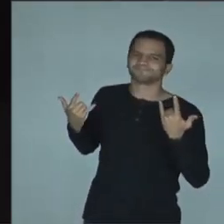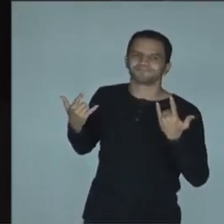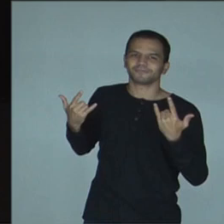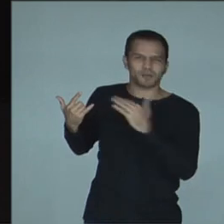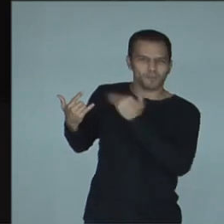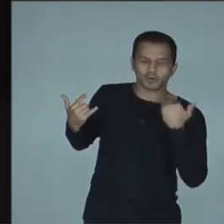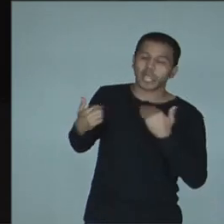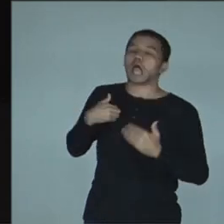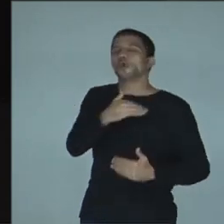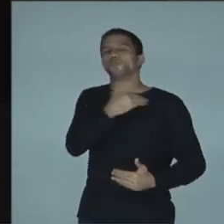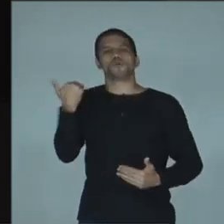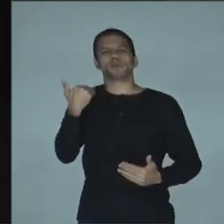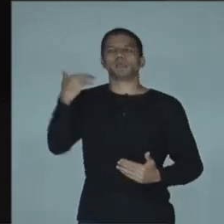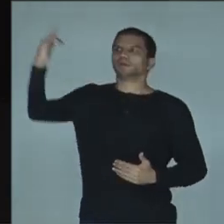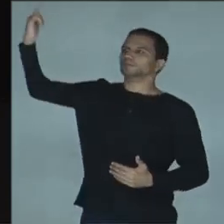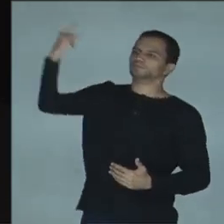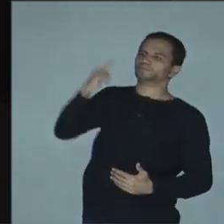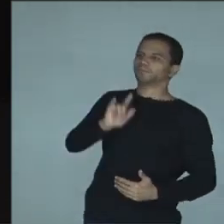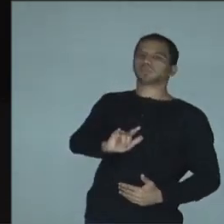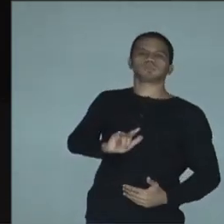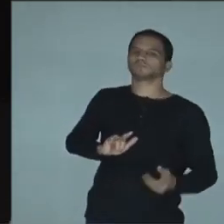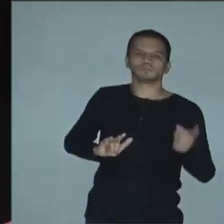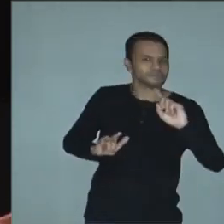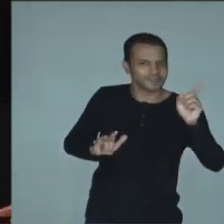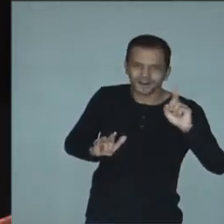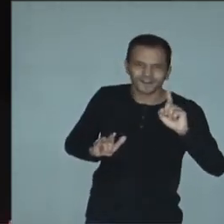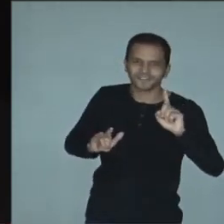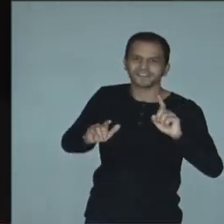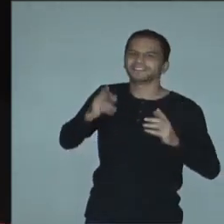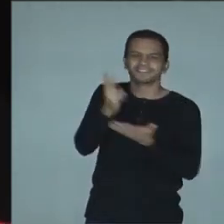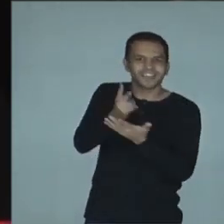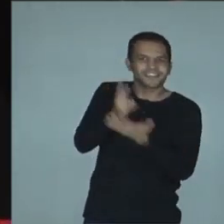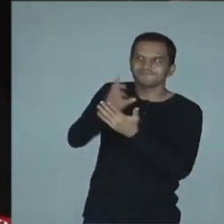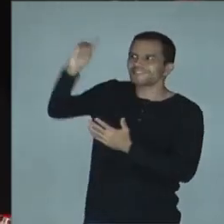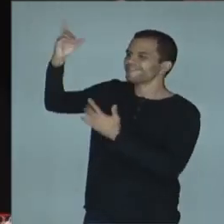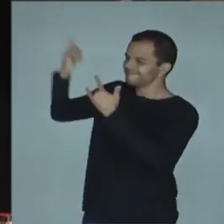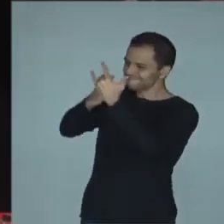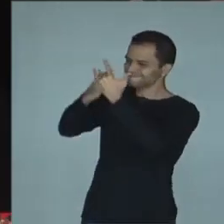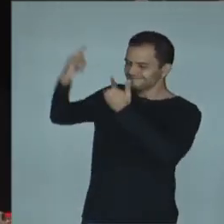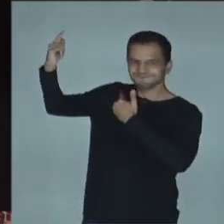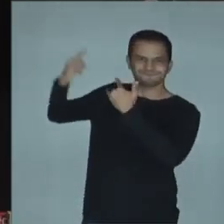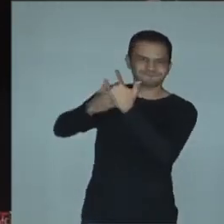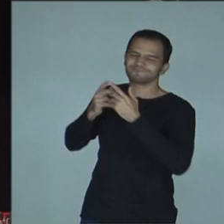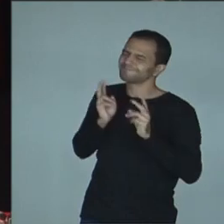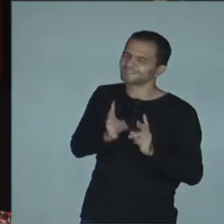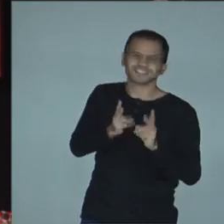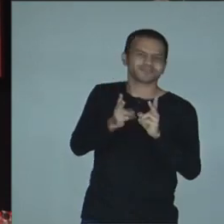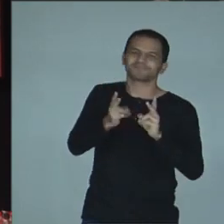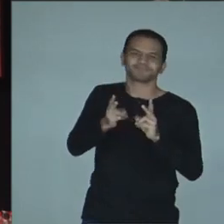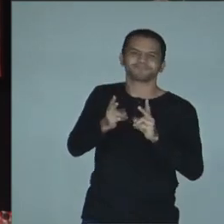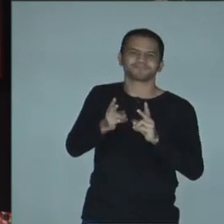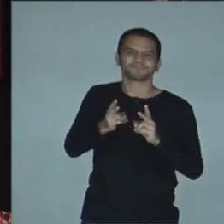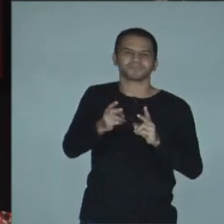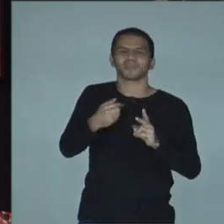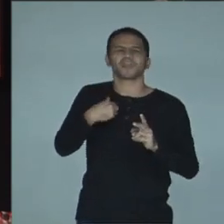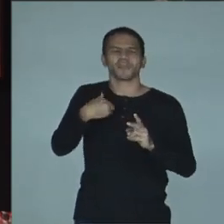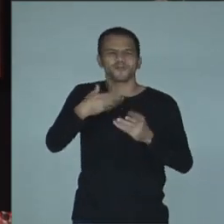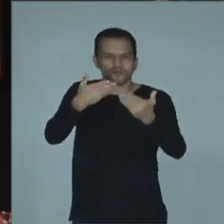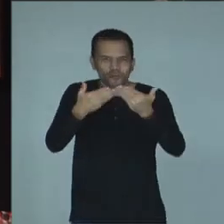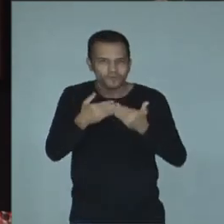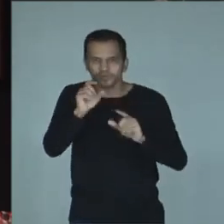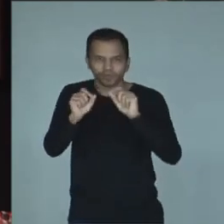amor de Cristo e hoje eu queria te convidar a parar de se esconder de Deus